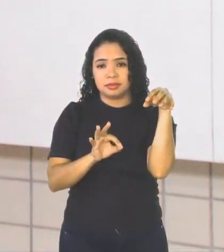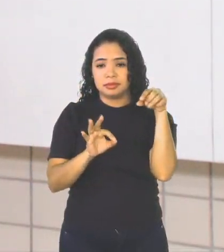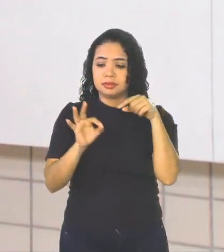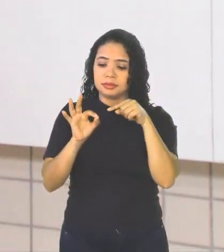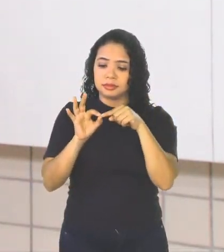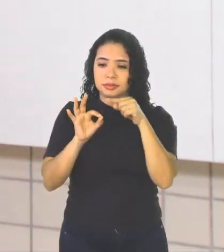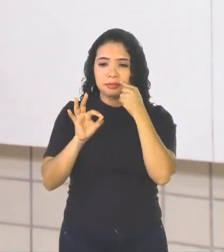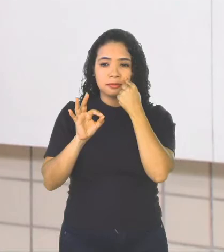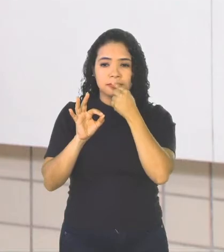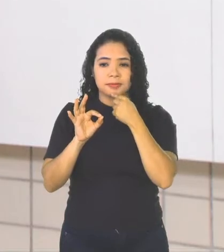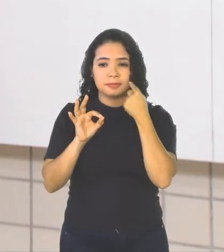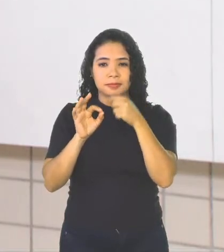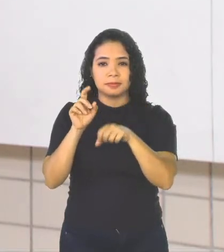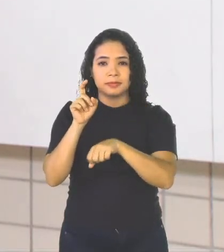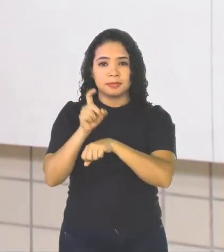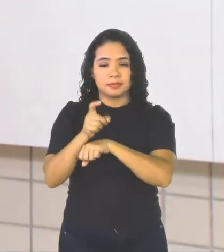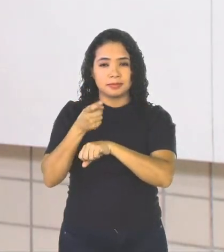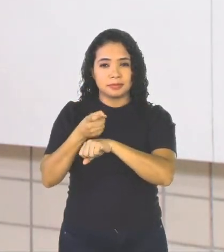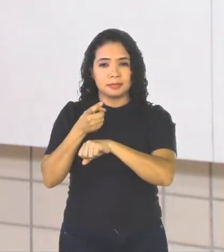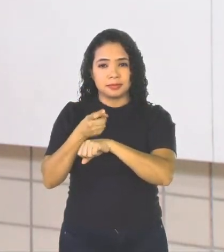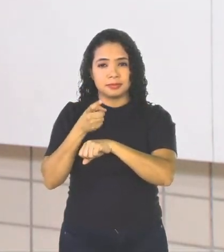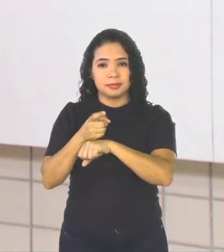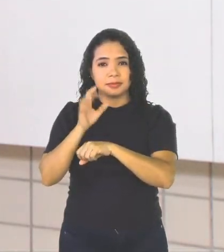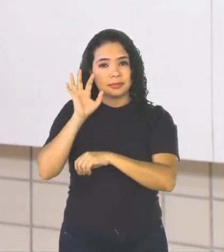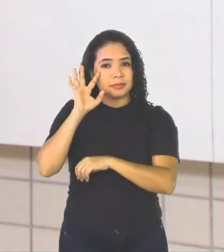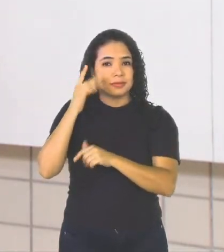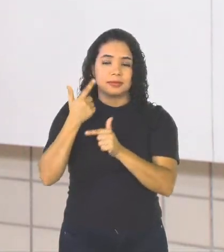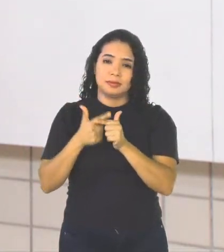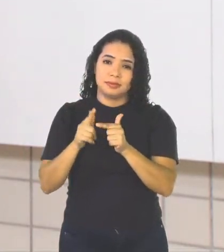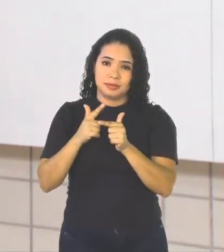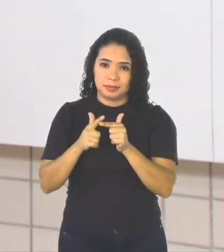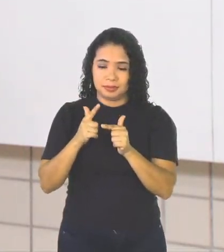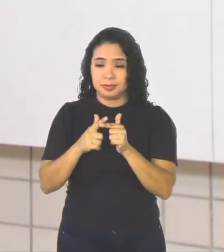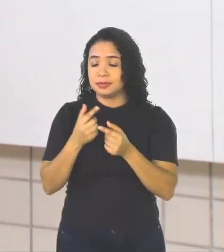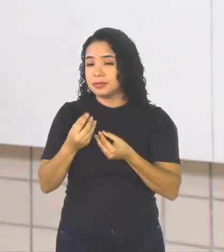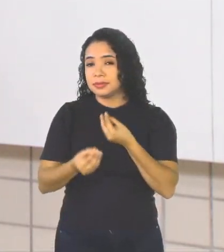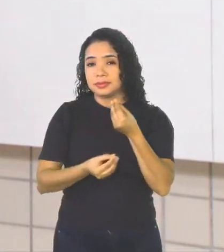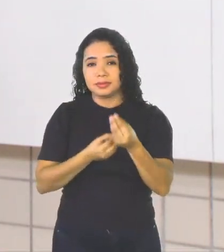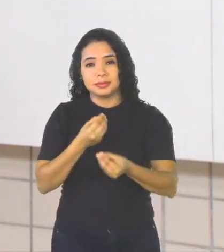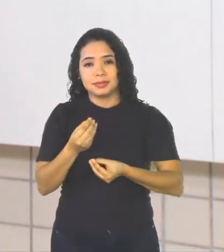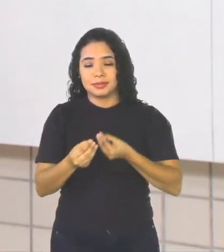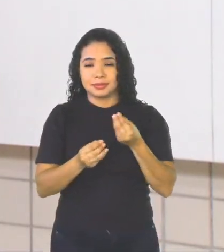fininho o bico dela, ela resolveu o problema de Gil, girassol como?